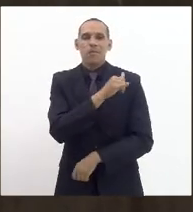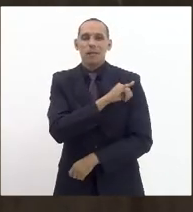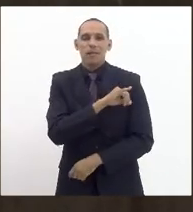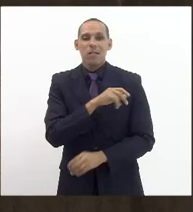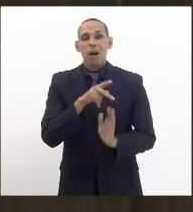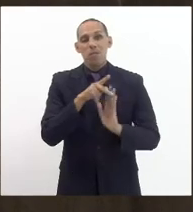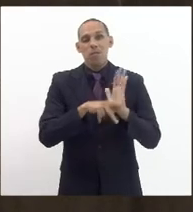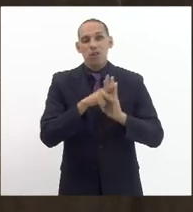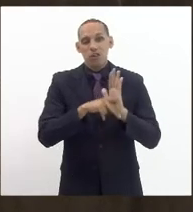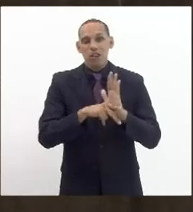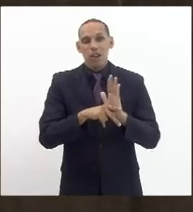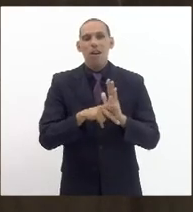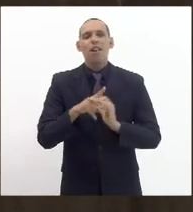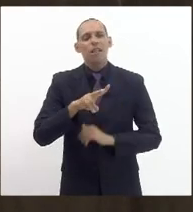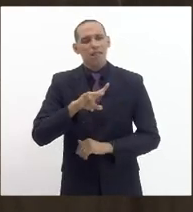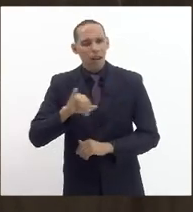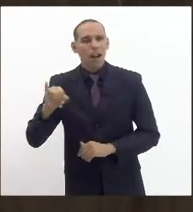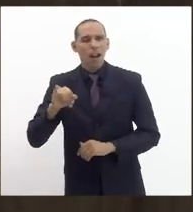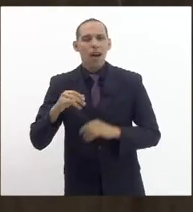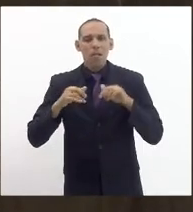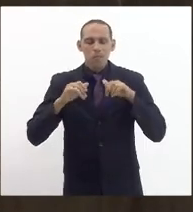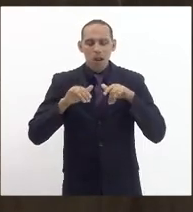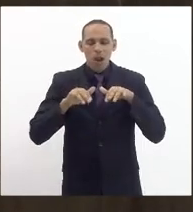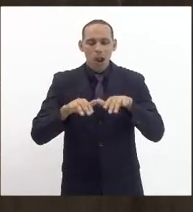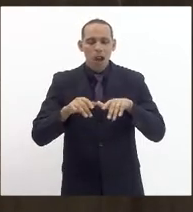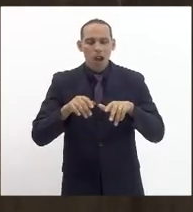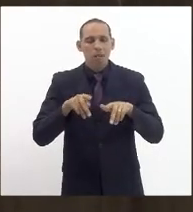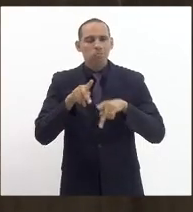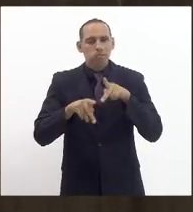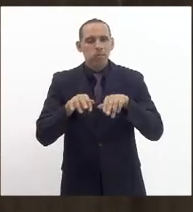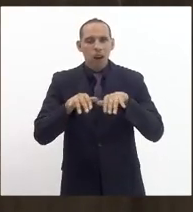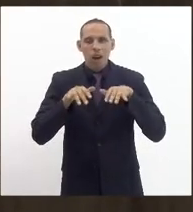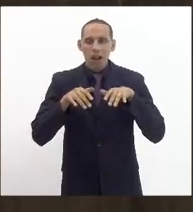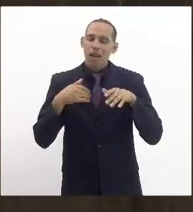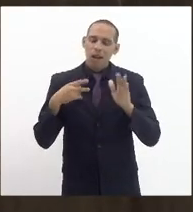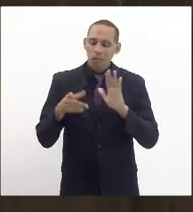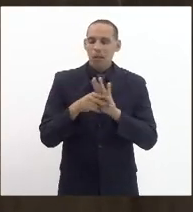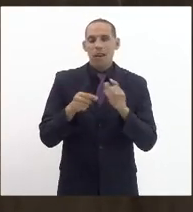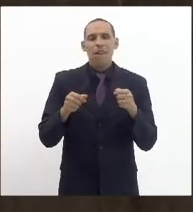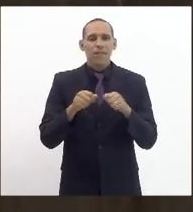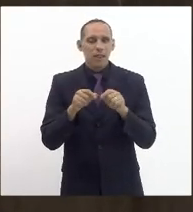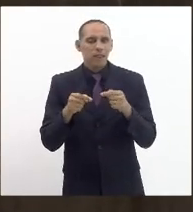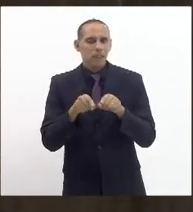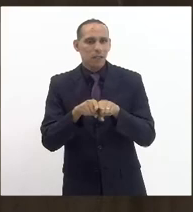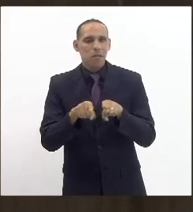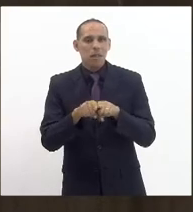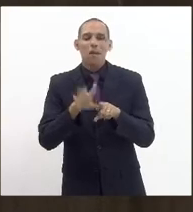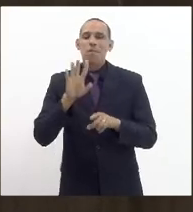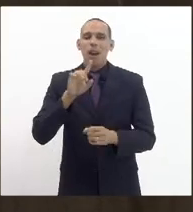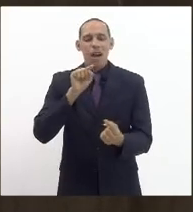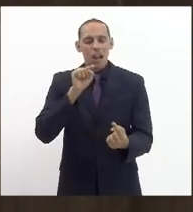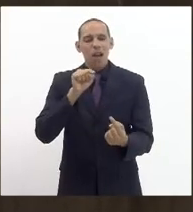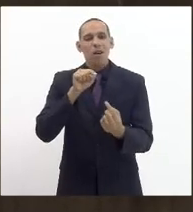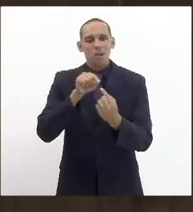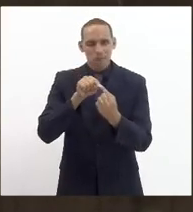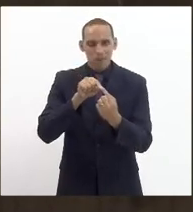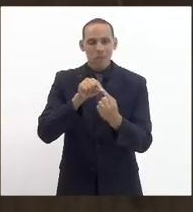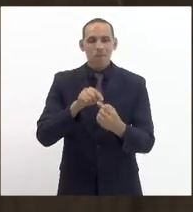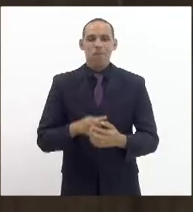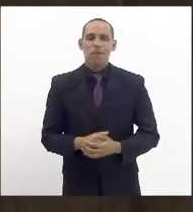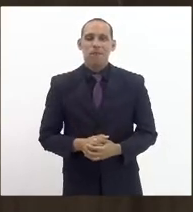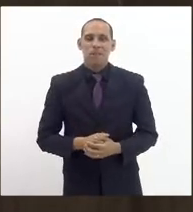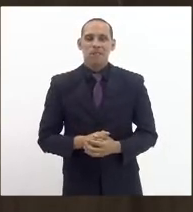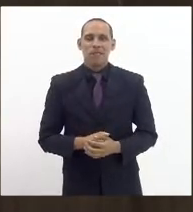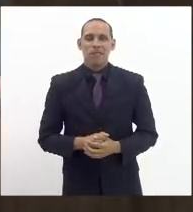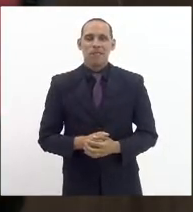Esses projetos vão passar por audiências públicas, tem emendas que foram feitas, eu mesmo fiz emendas. De qualquer maneira, no mérito, parecer da Comissão de Economia é